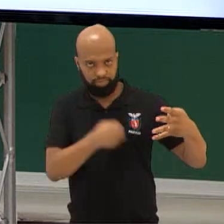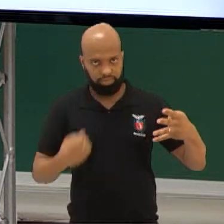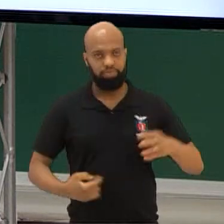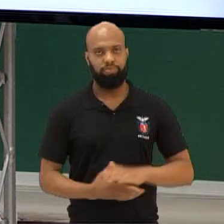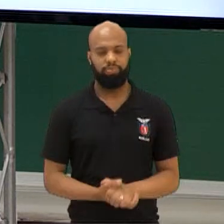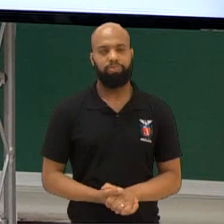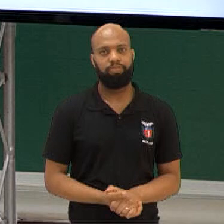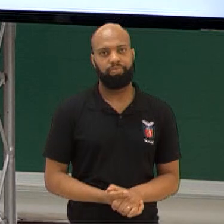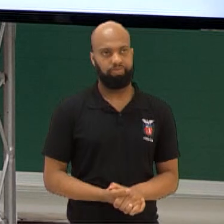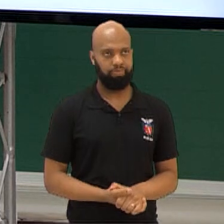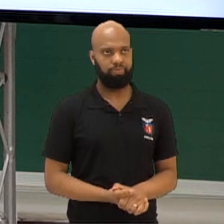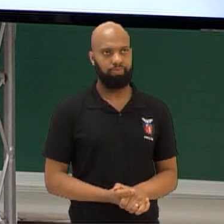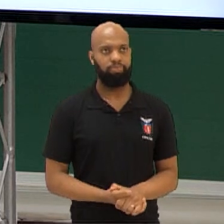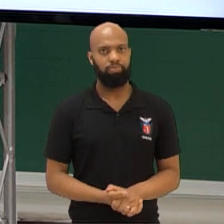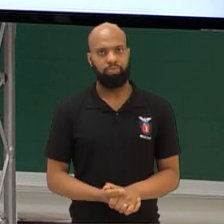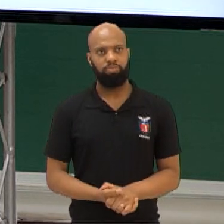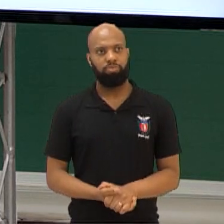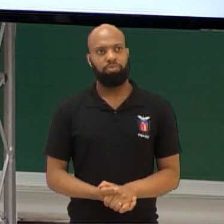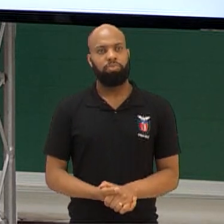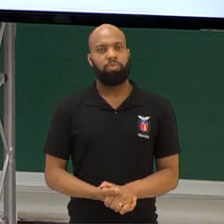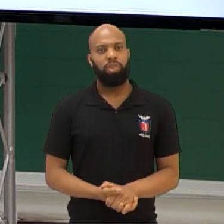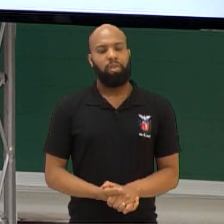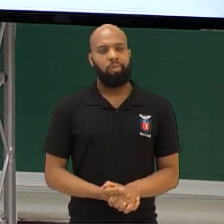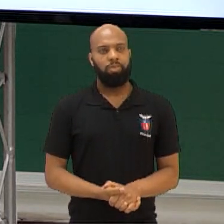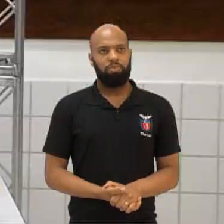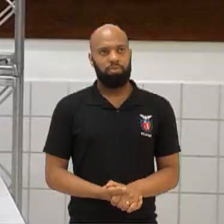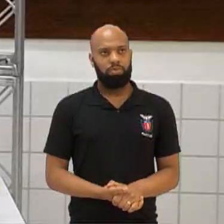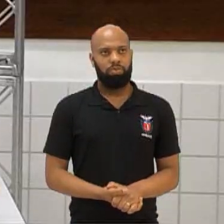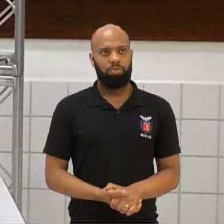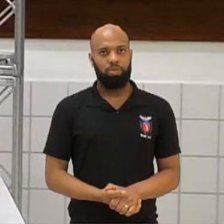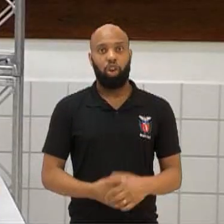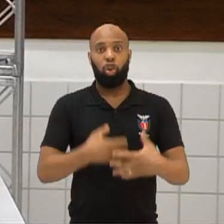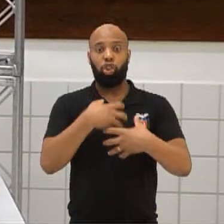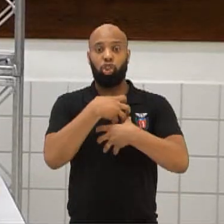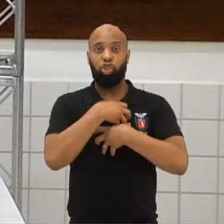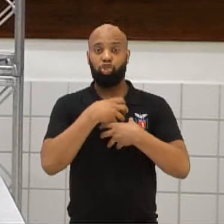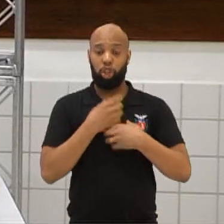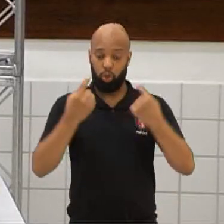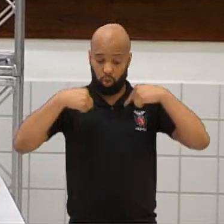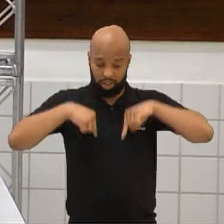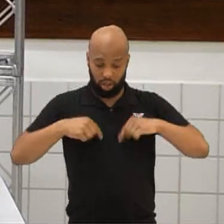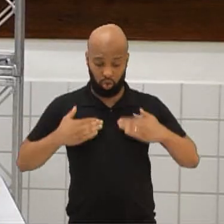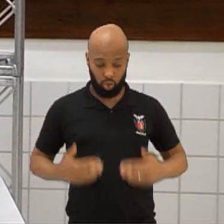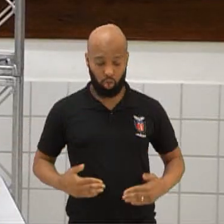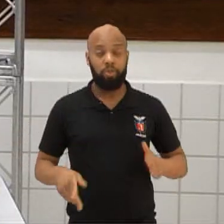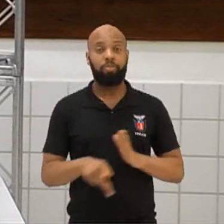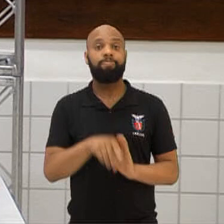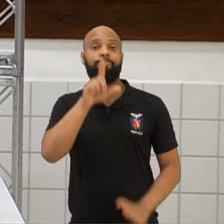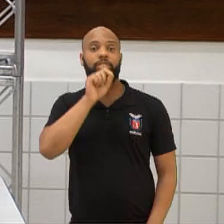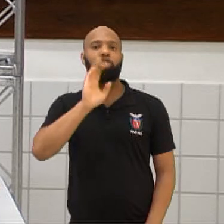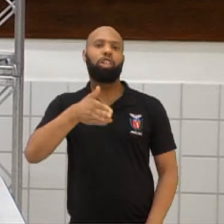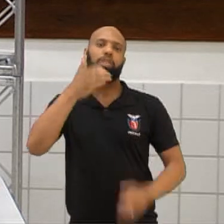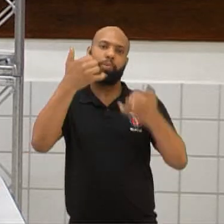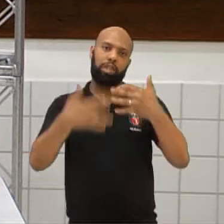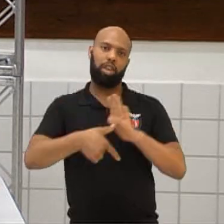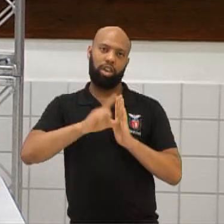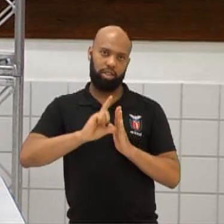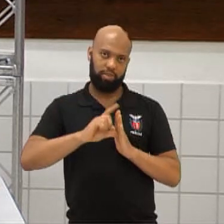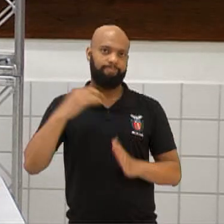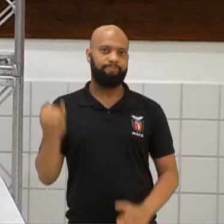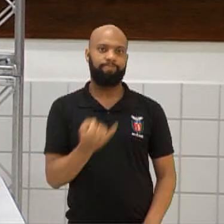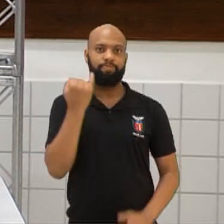Tranquilo? Então, vamos prosseguindo aqui. O metabolismo das aves, nós já mencionamos na aula anterior, que é importante falar